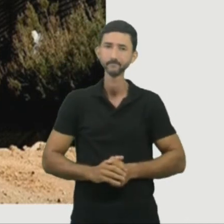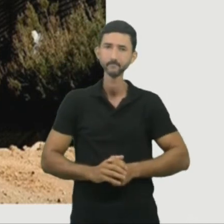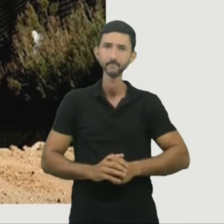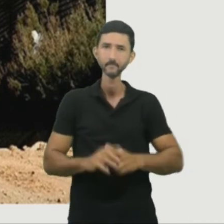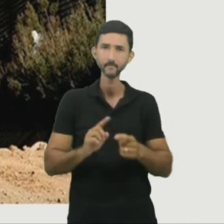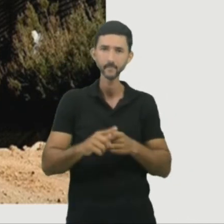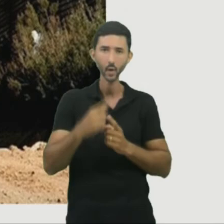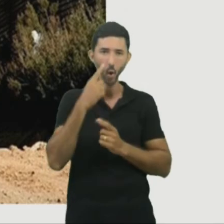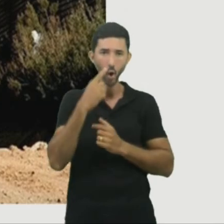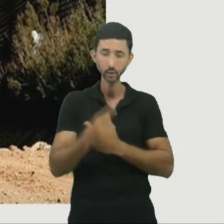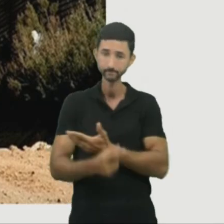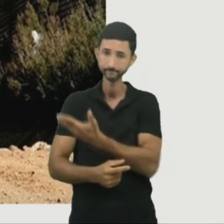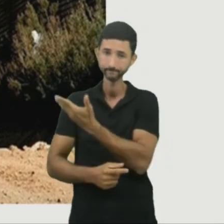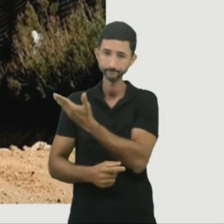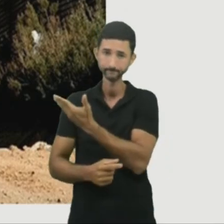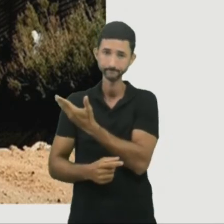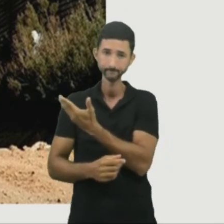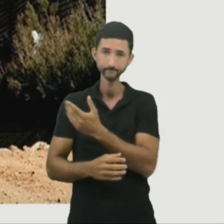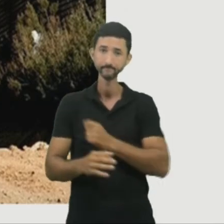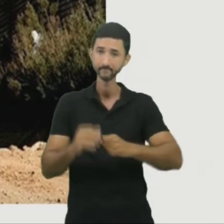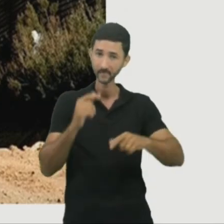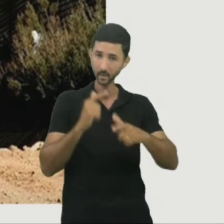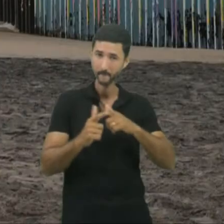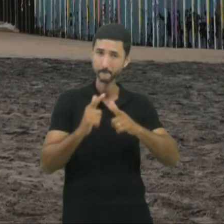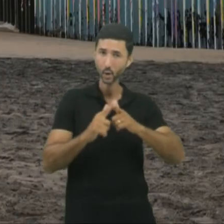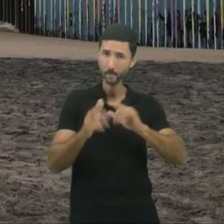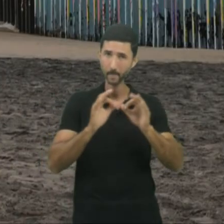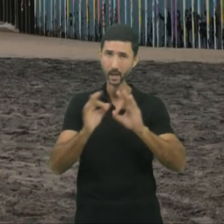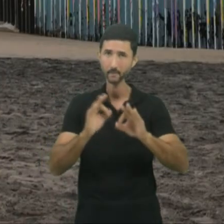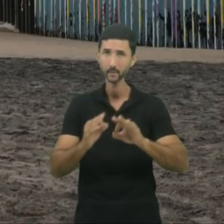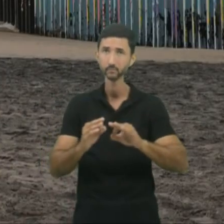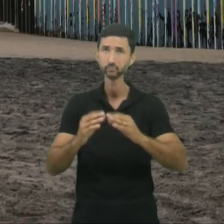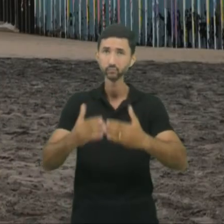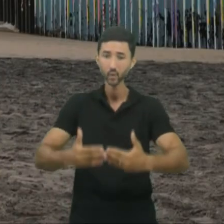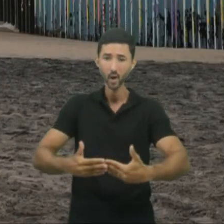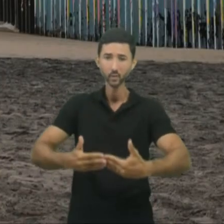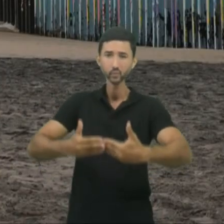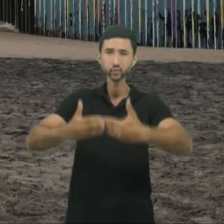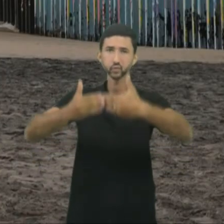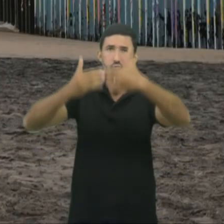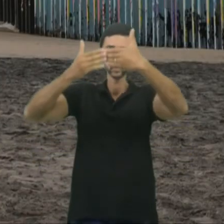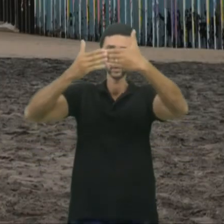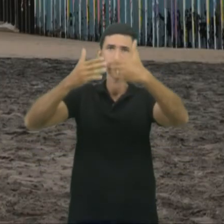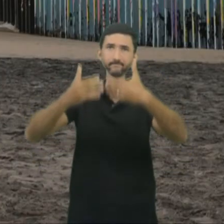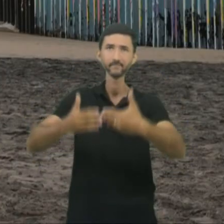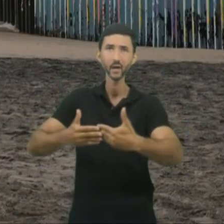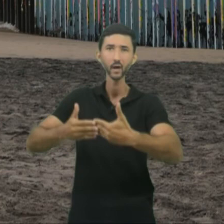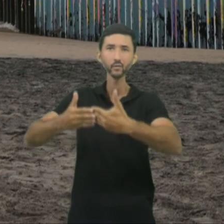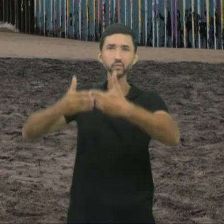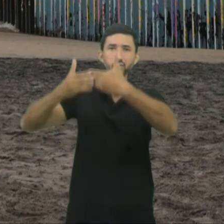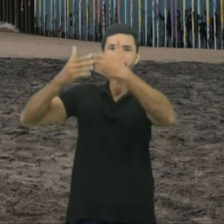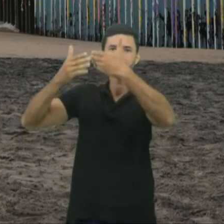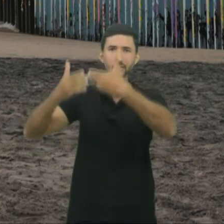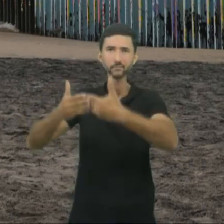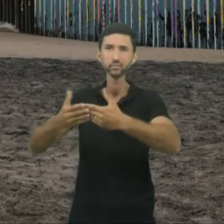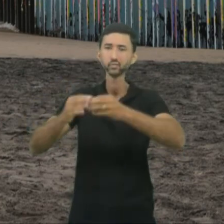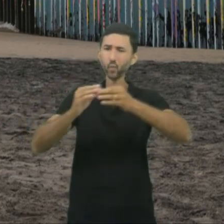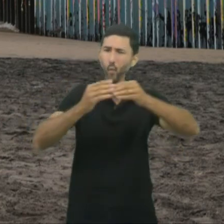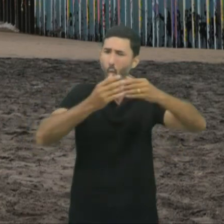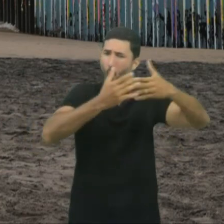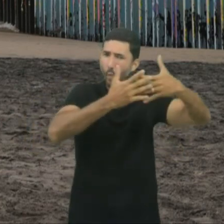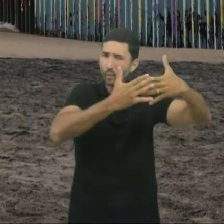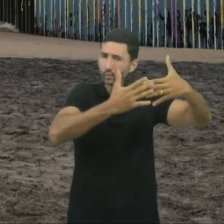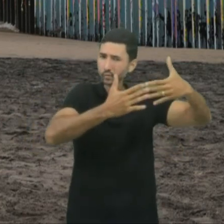Esse, sem sombra de dúvidas, é um dos maiores muros do mundo, que inclusive se